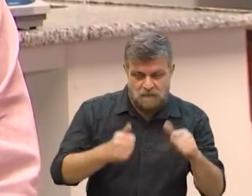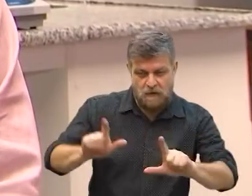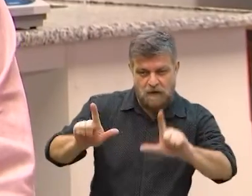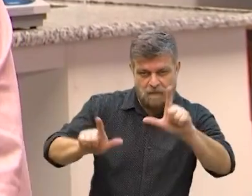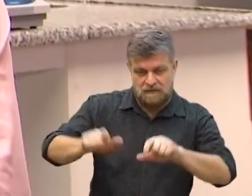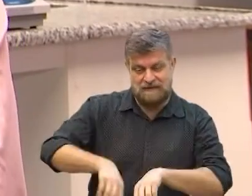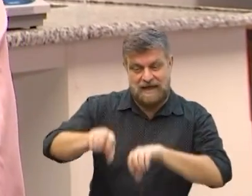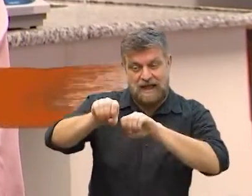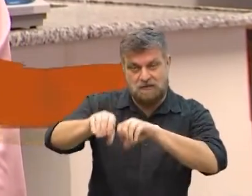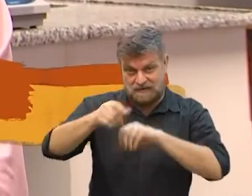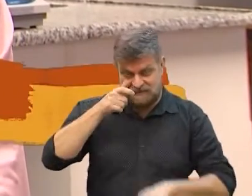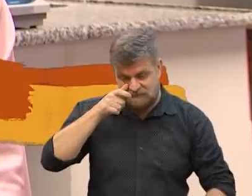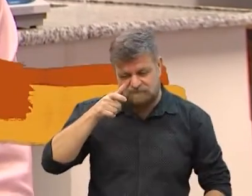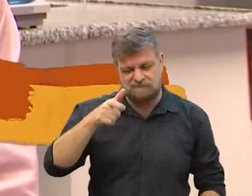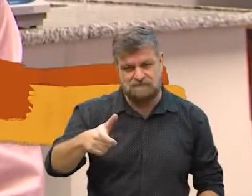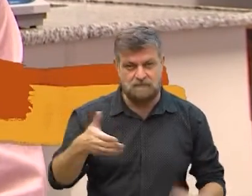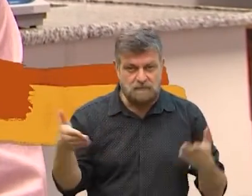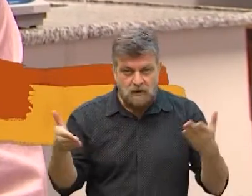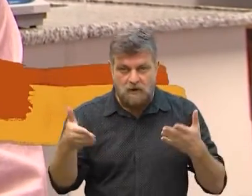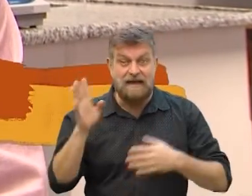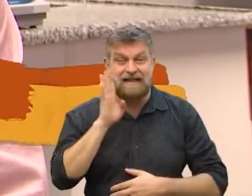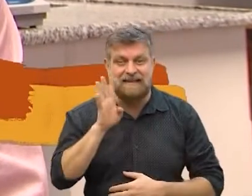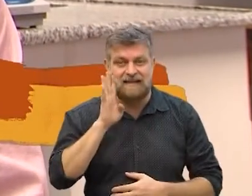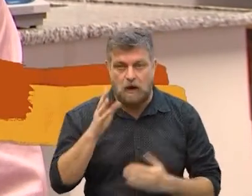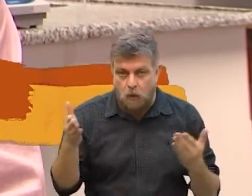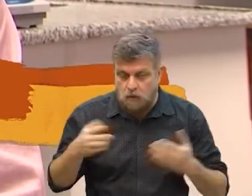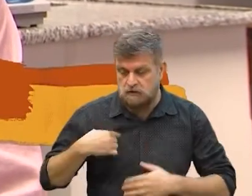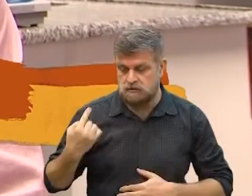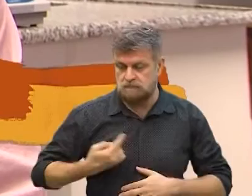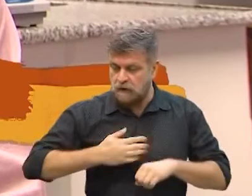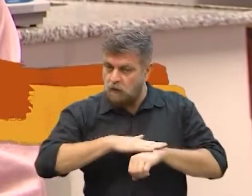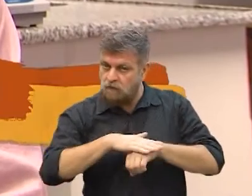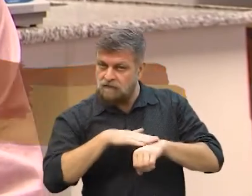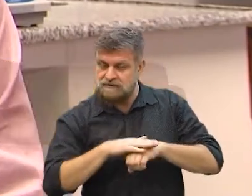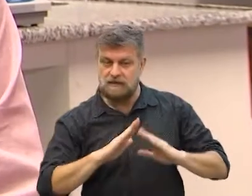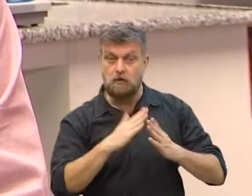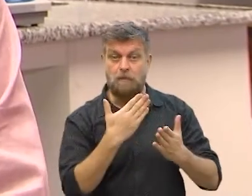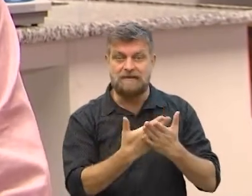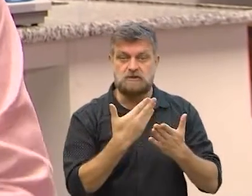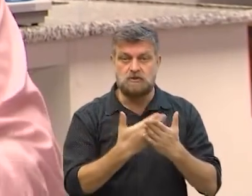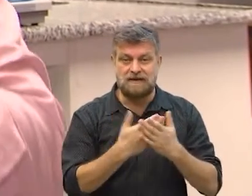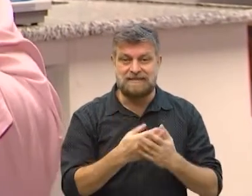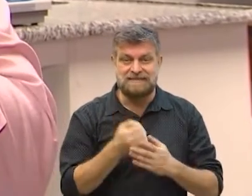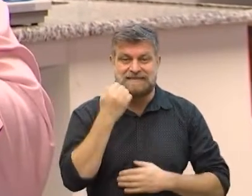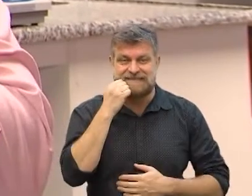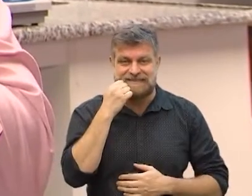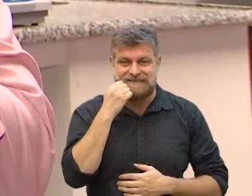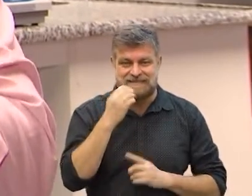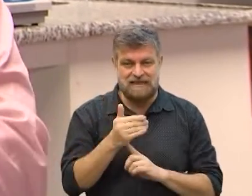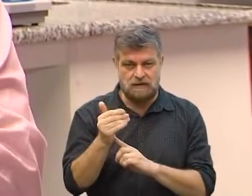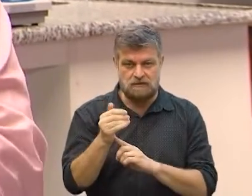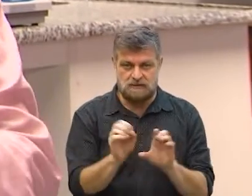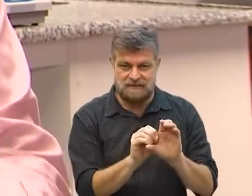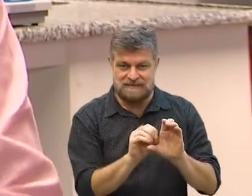Bom, é o quadro De Olho na Educação e olha só que bacana, hoje a gente vai falar de uma escola de ciência e